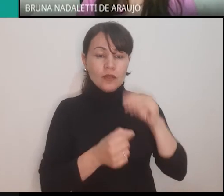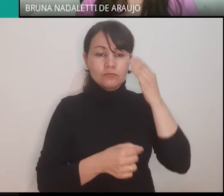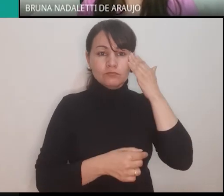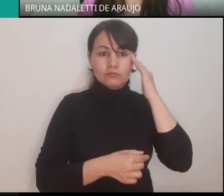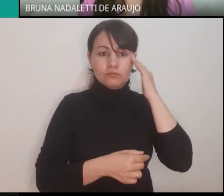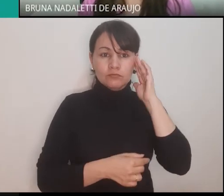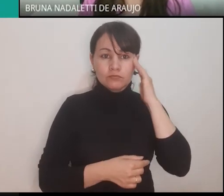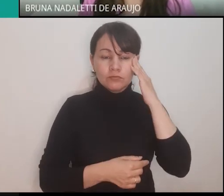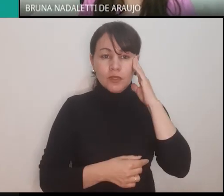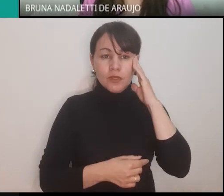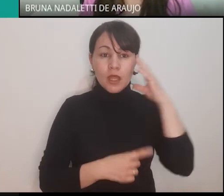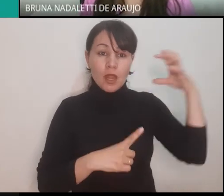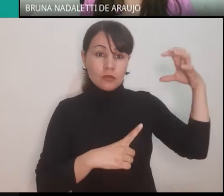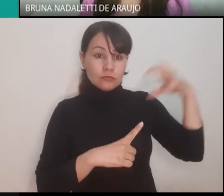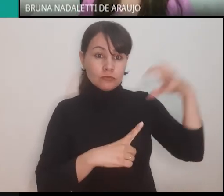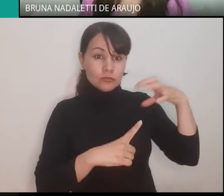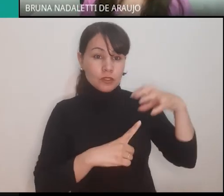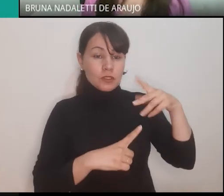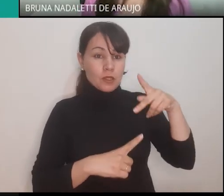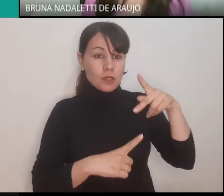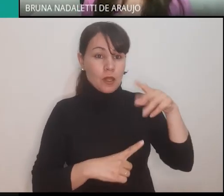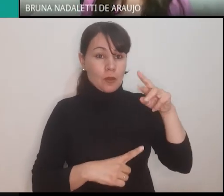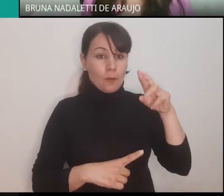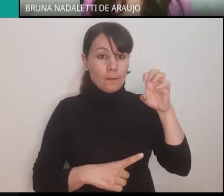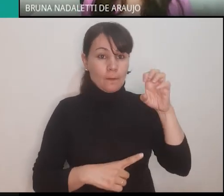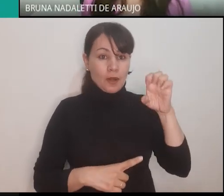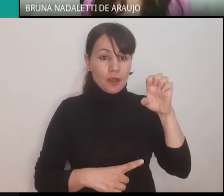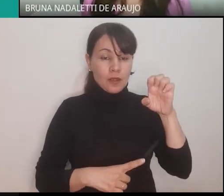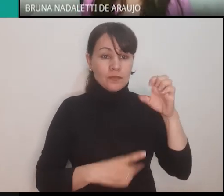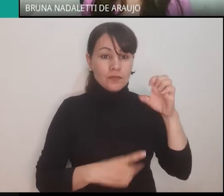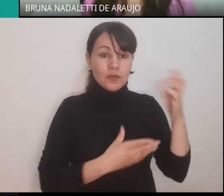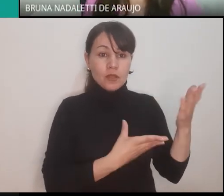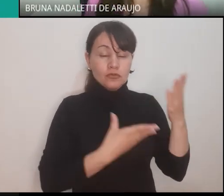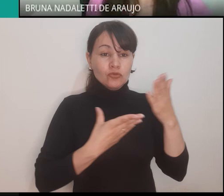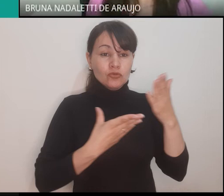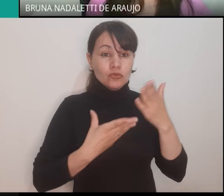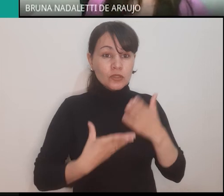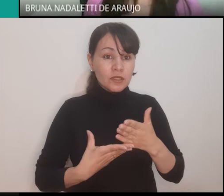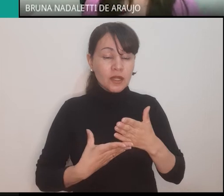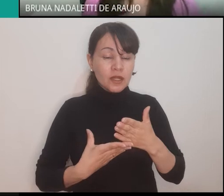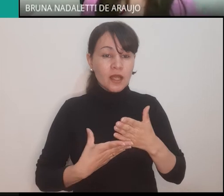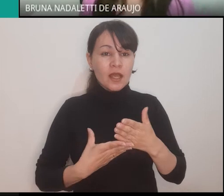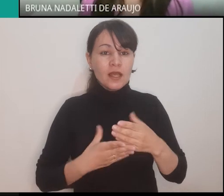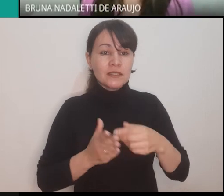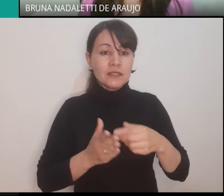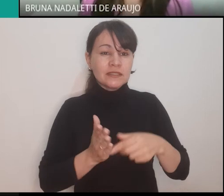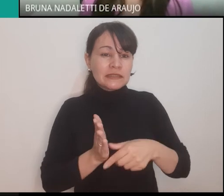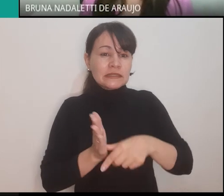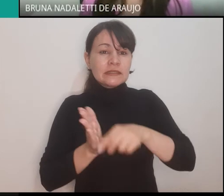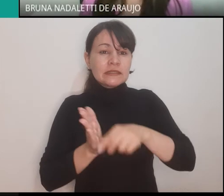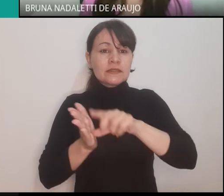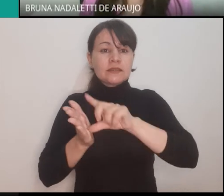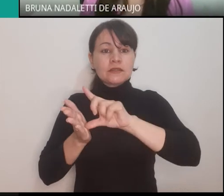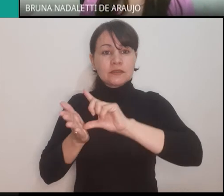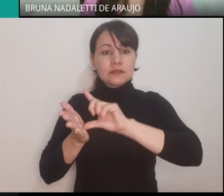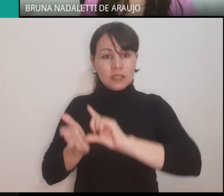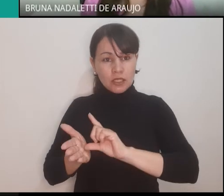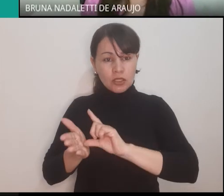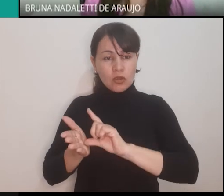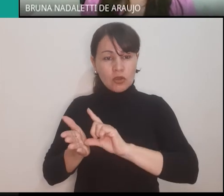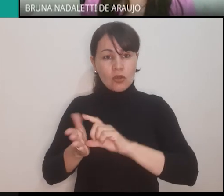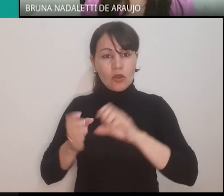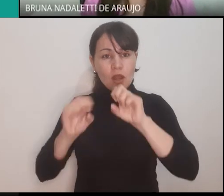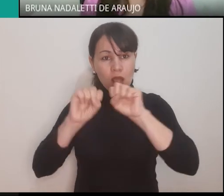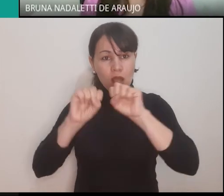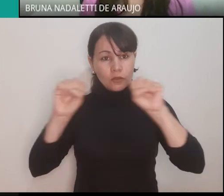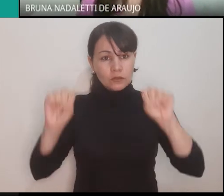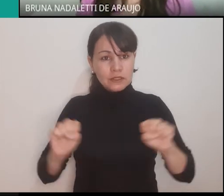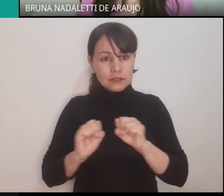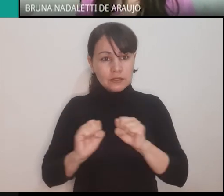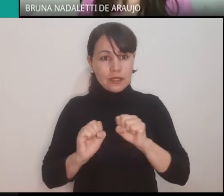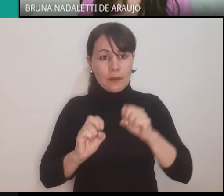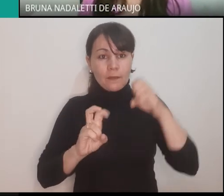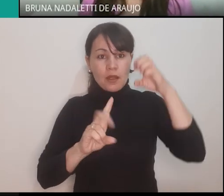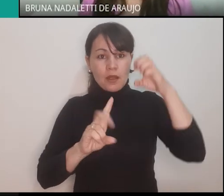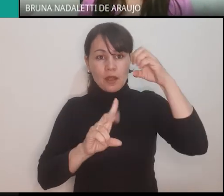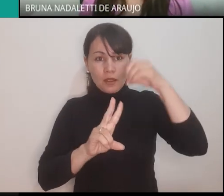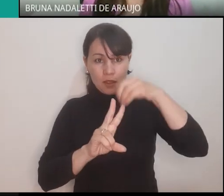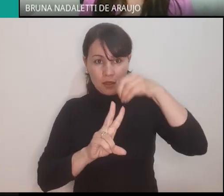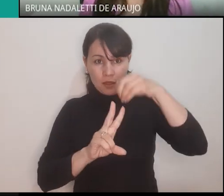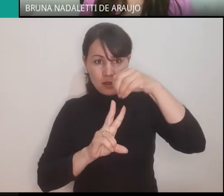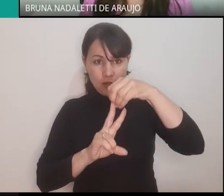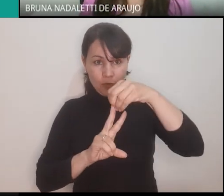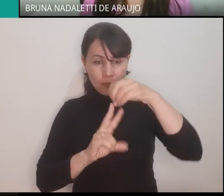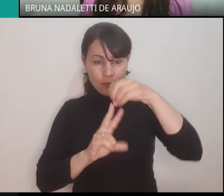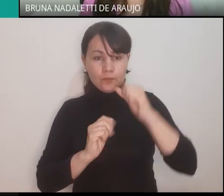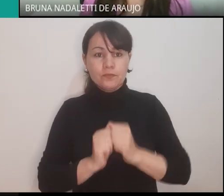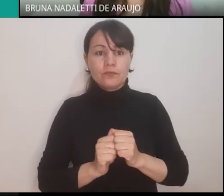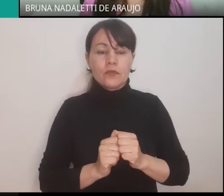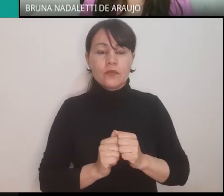a causa pré-renal nos traz uma etiologia anteriormente ao sistema renal. Na causa